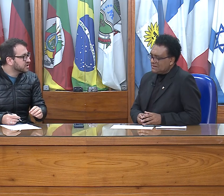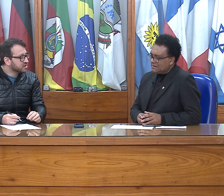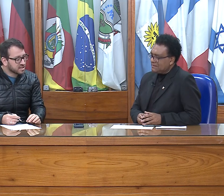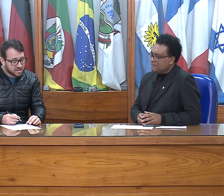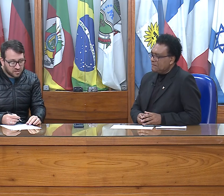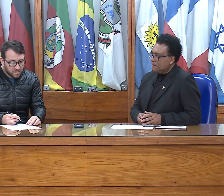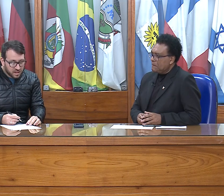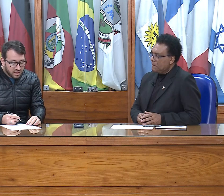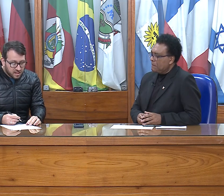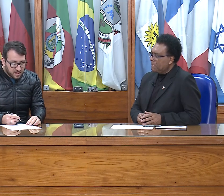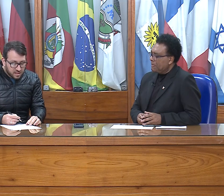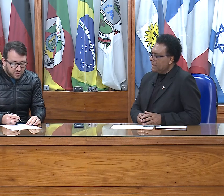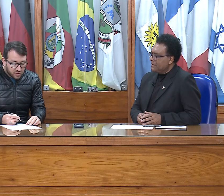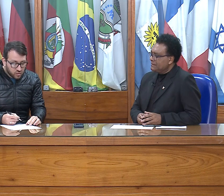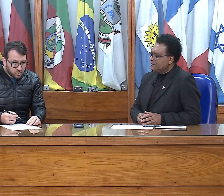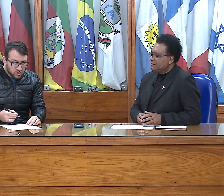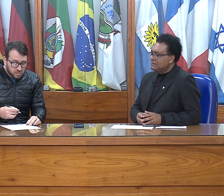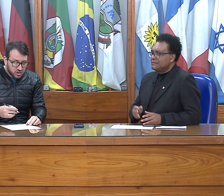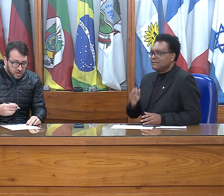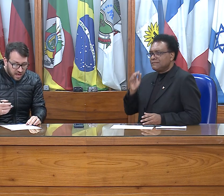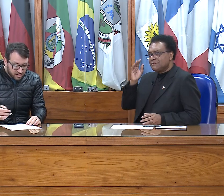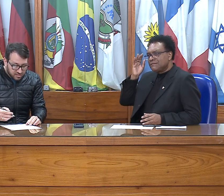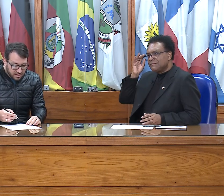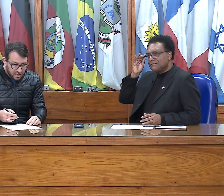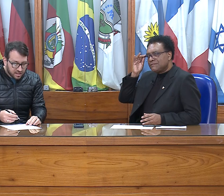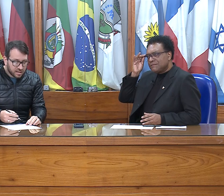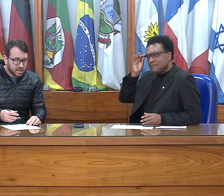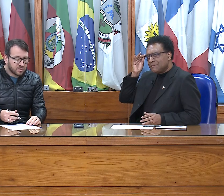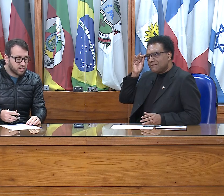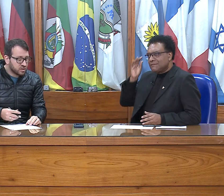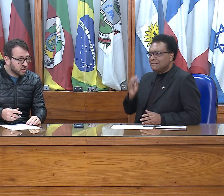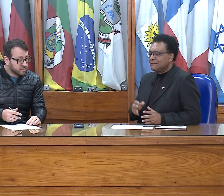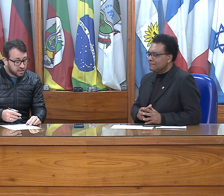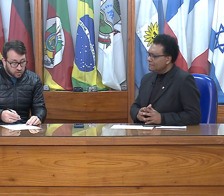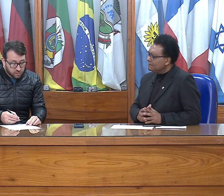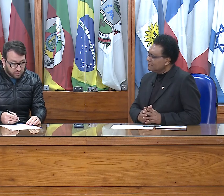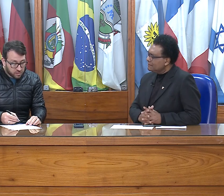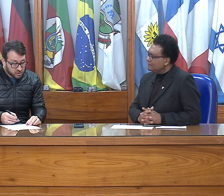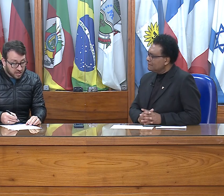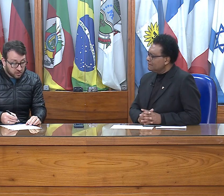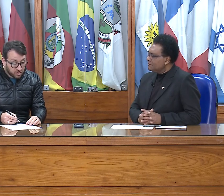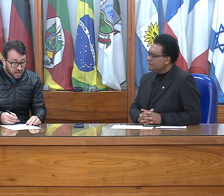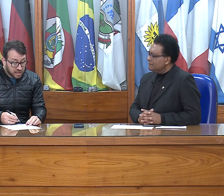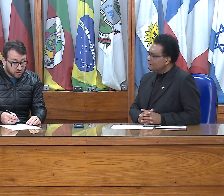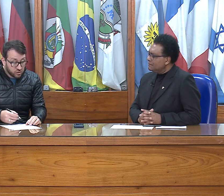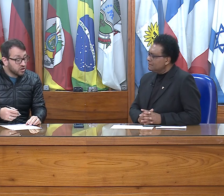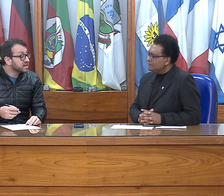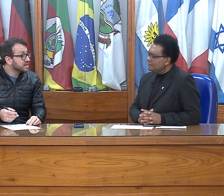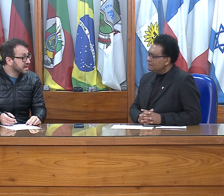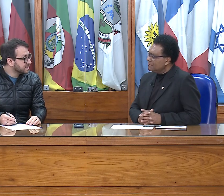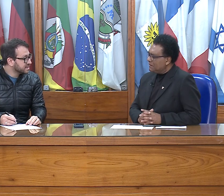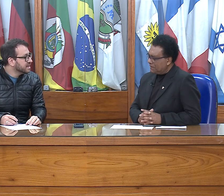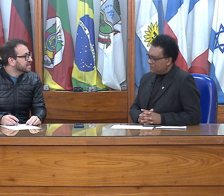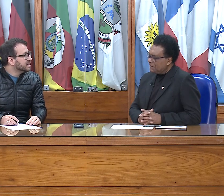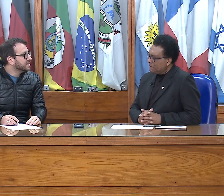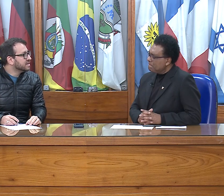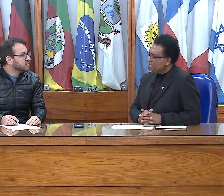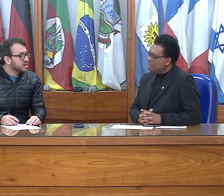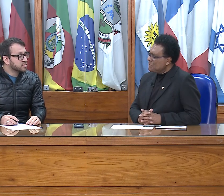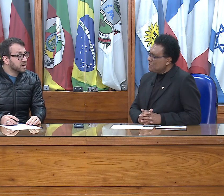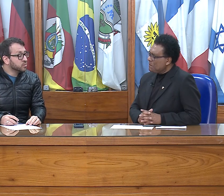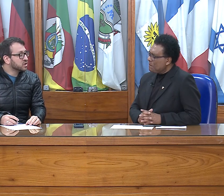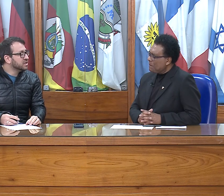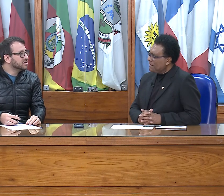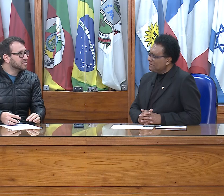permanente de educação um dos projetos né criou foi projeto aluno nota 10 perfeito